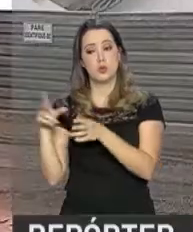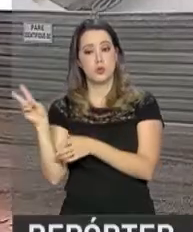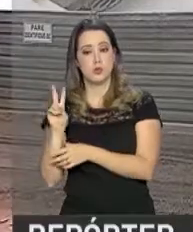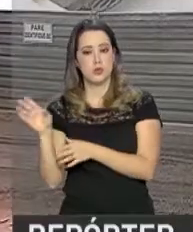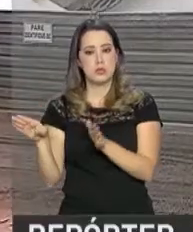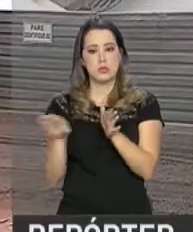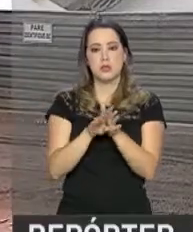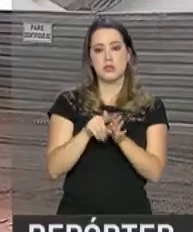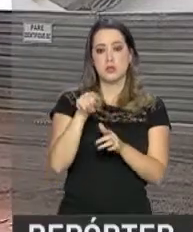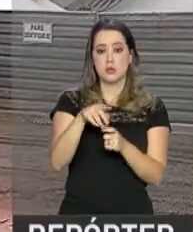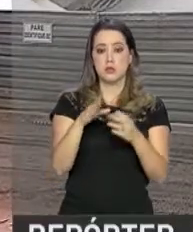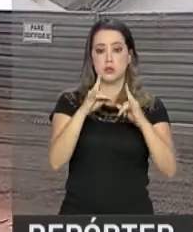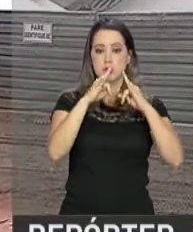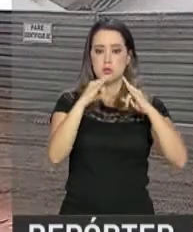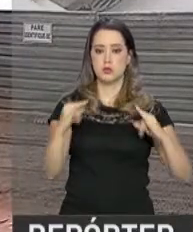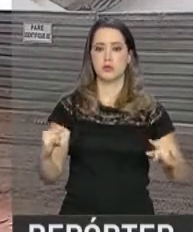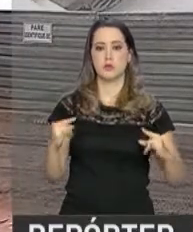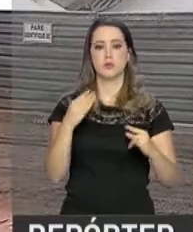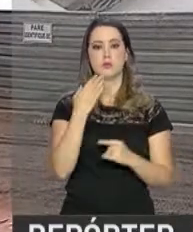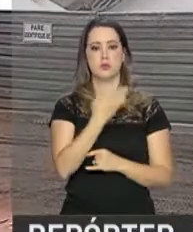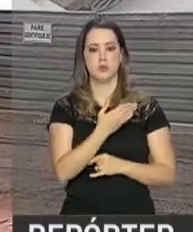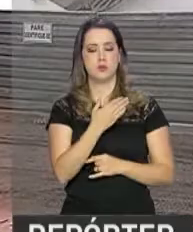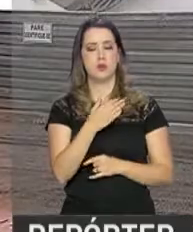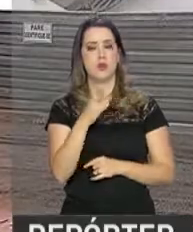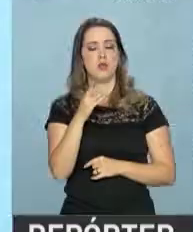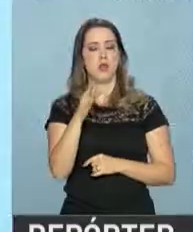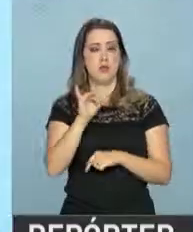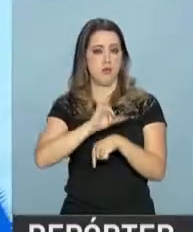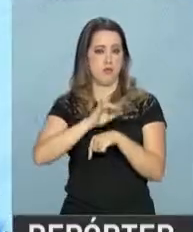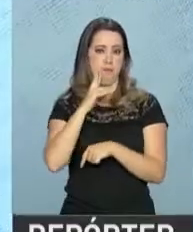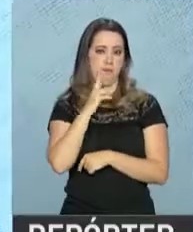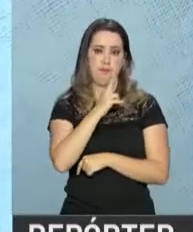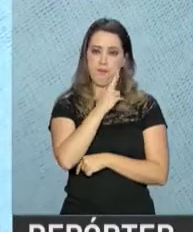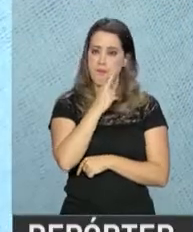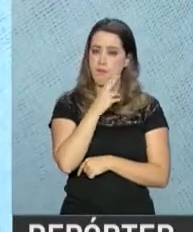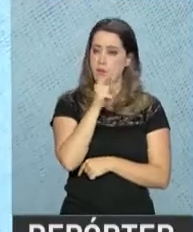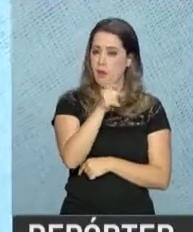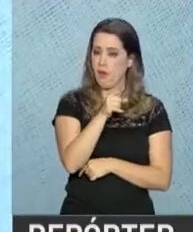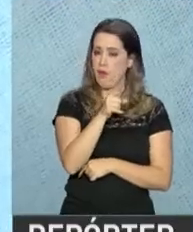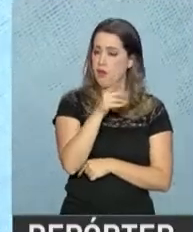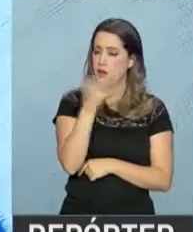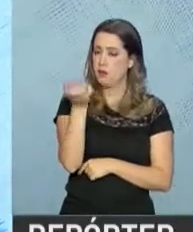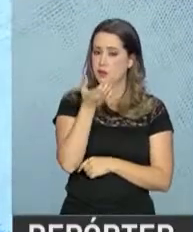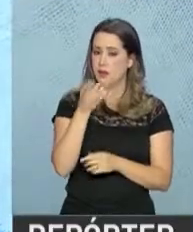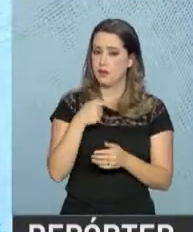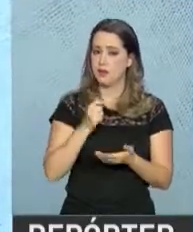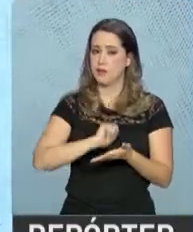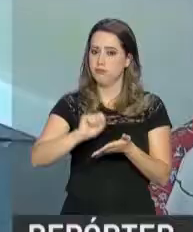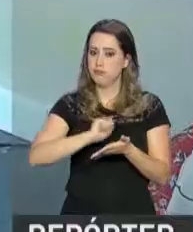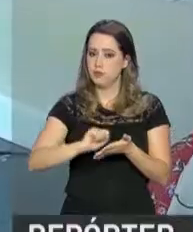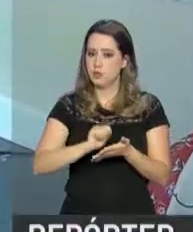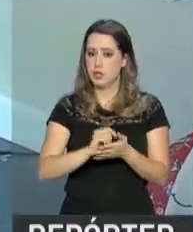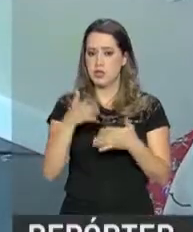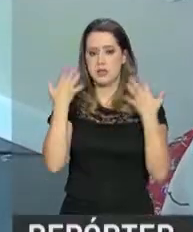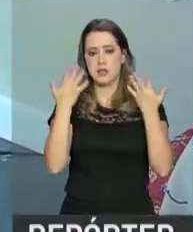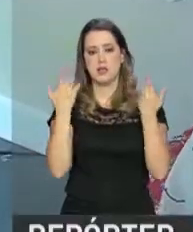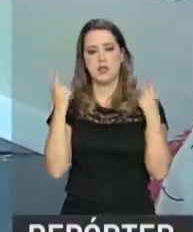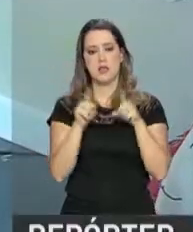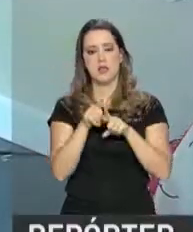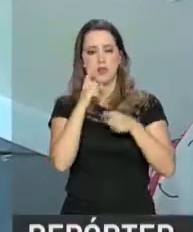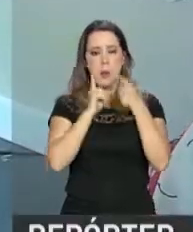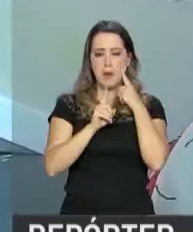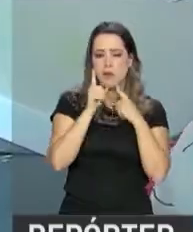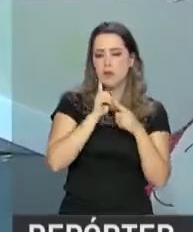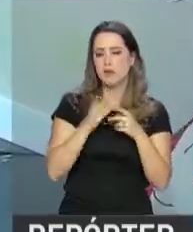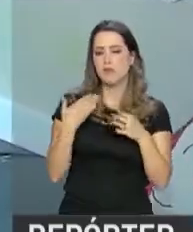que chegaram ao abrigo Nova Canaã, em Boa Vista. Ela quer deixar registradas as alegrias e as tristezas